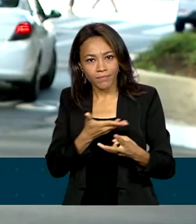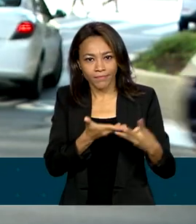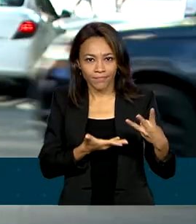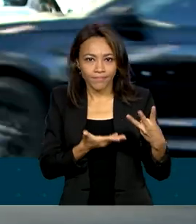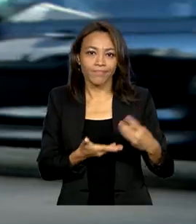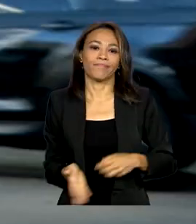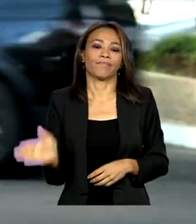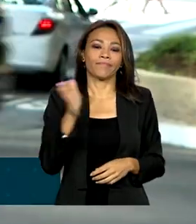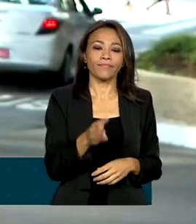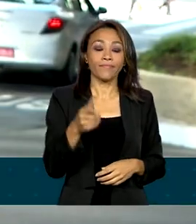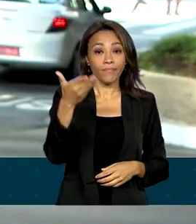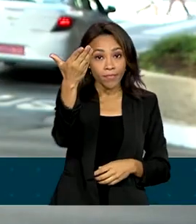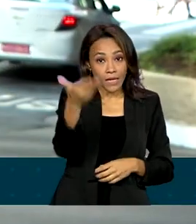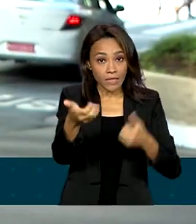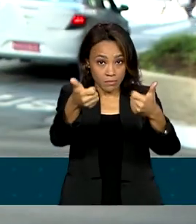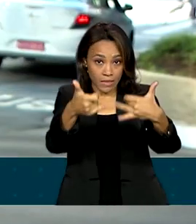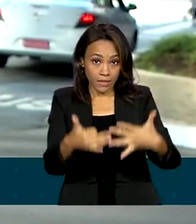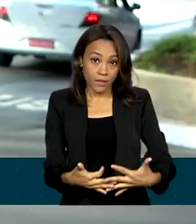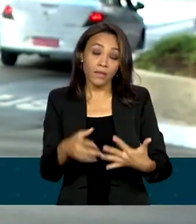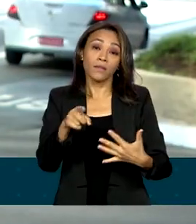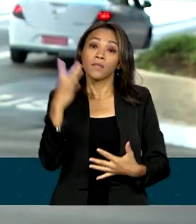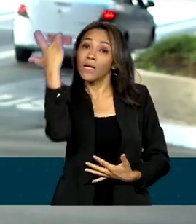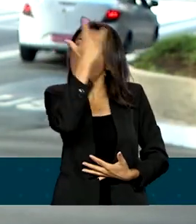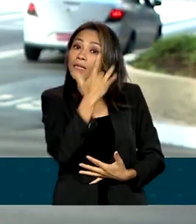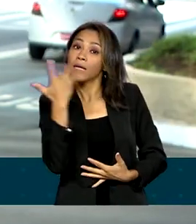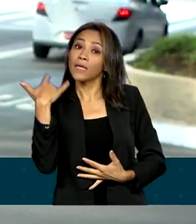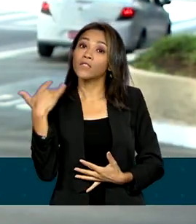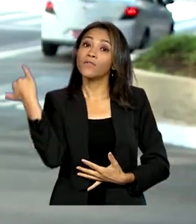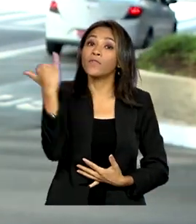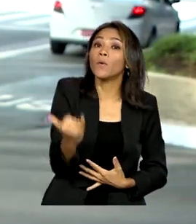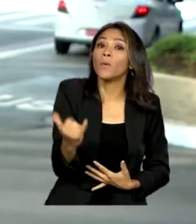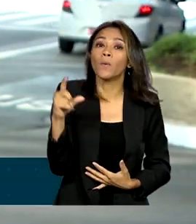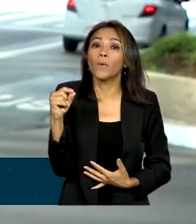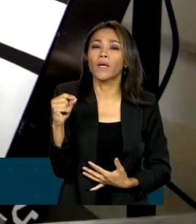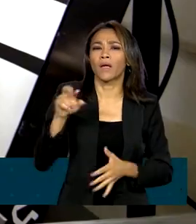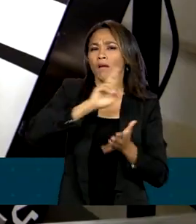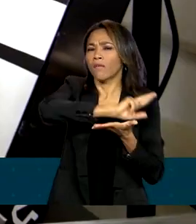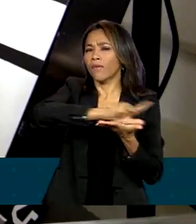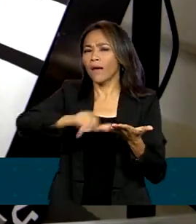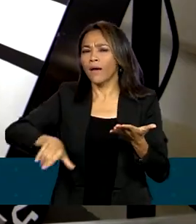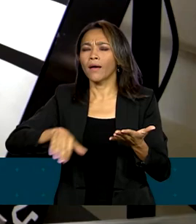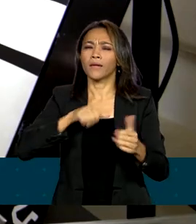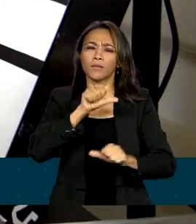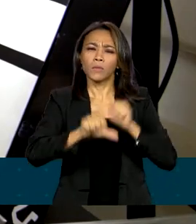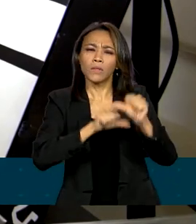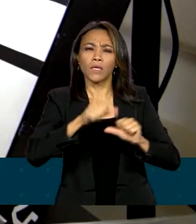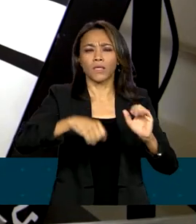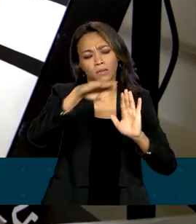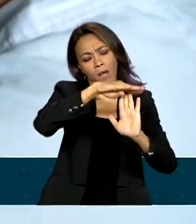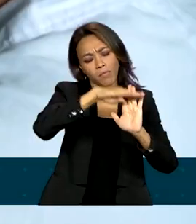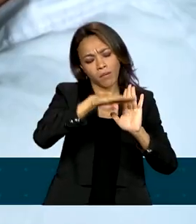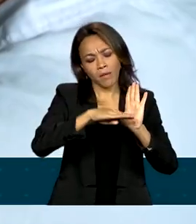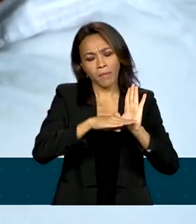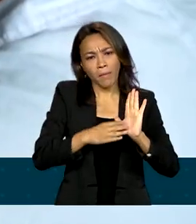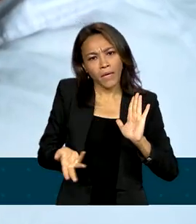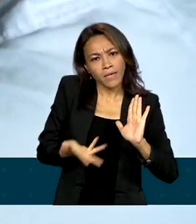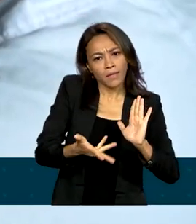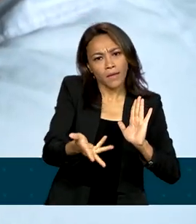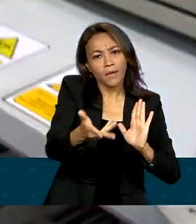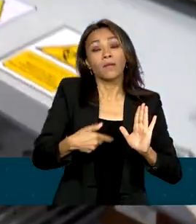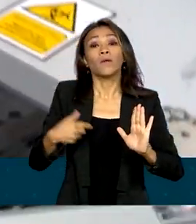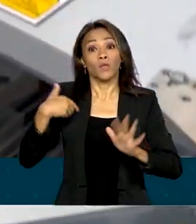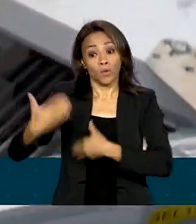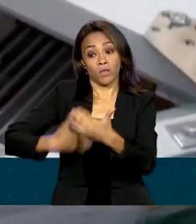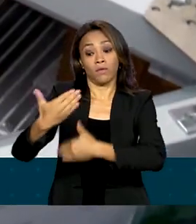Fernando Haddad reafirmou que o governo vai realizar um conjunto de reformas em ritmo acelerado e que o crescimento econômico do